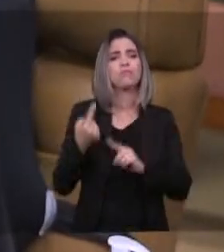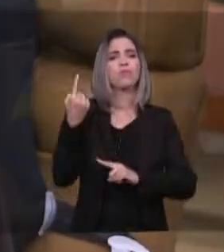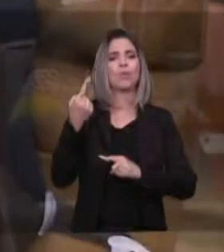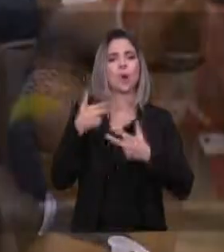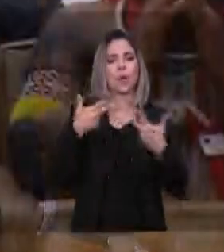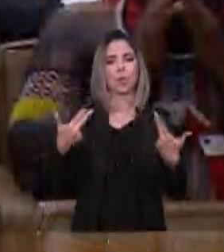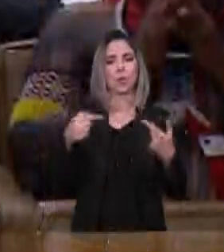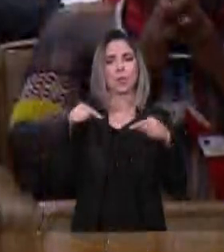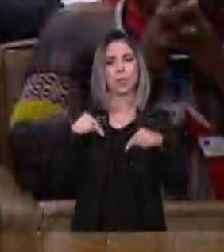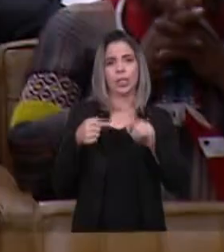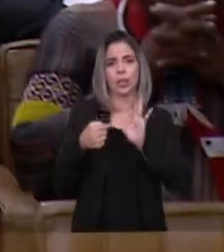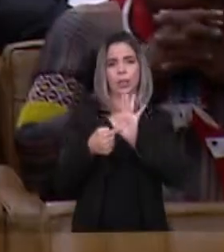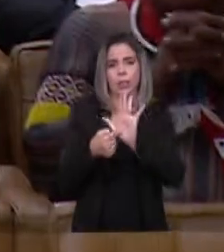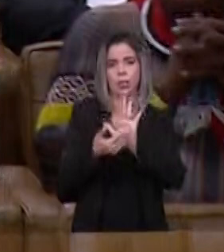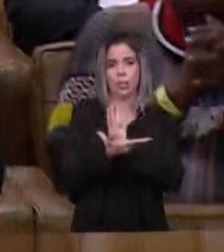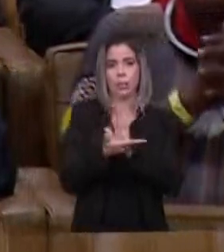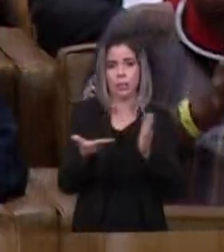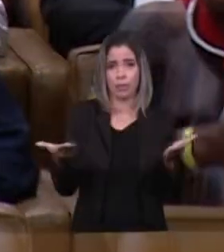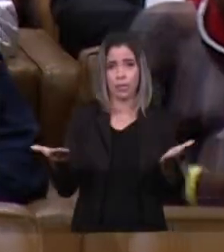Assim,